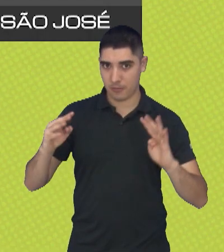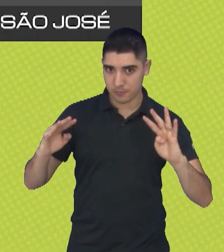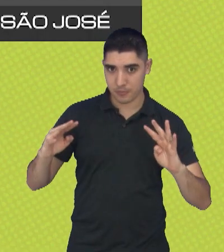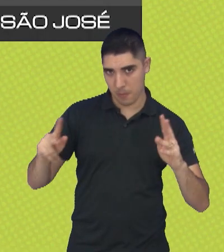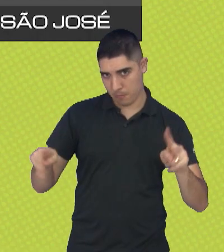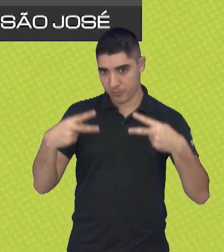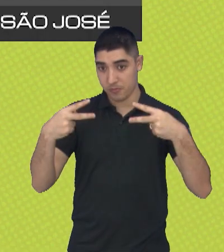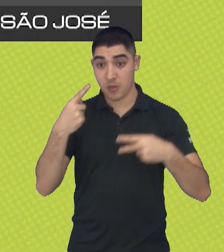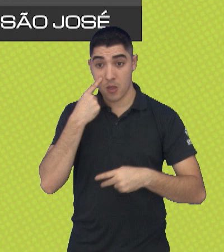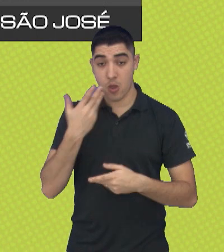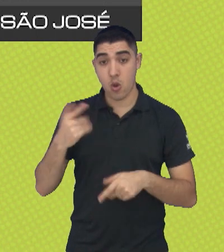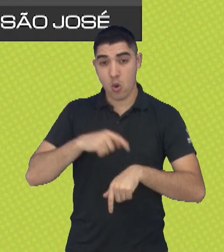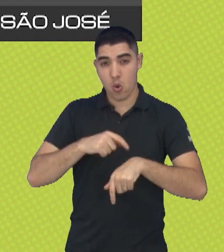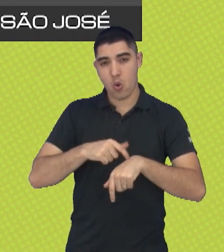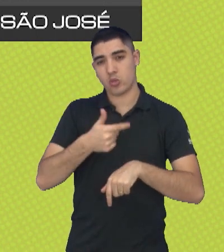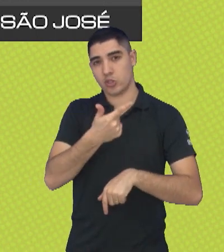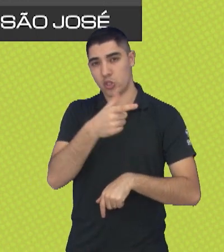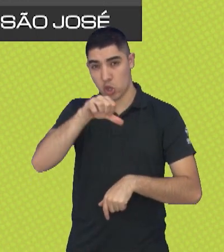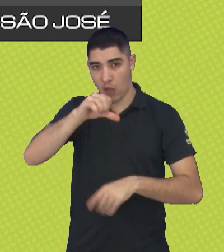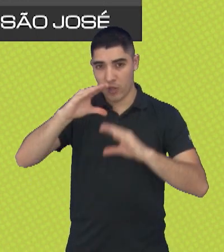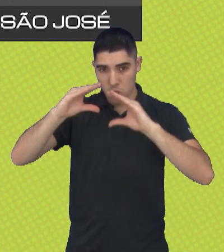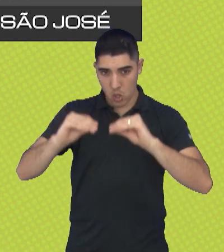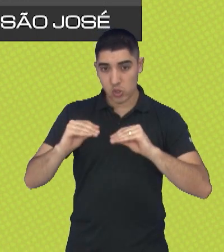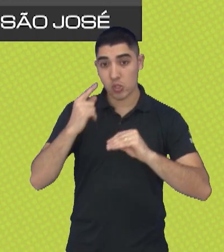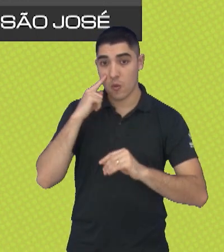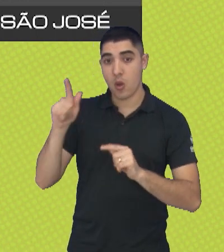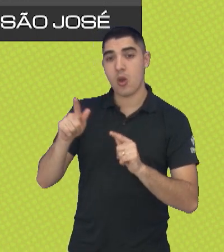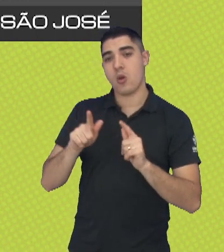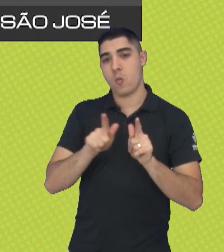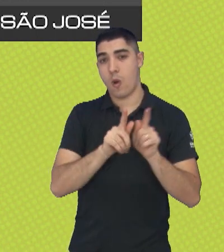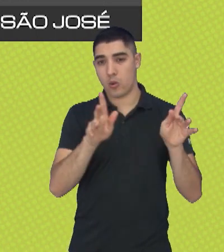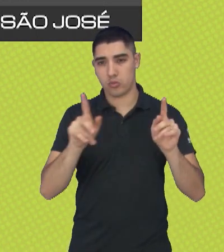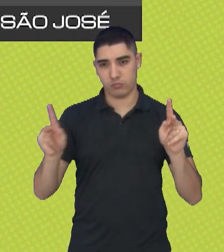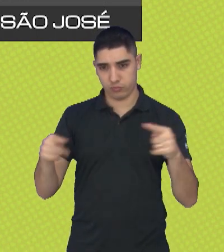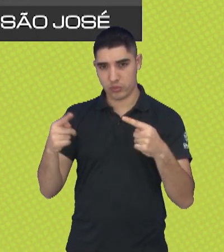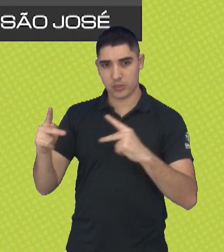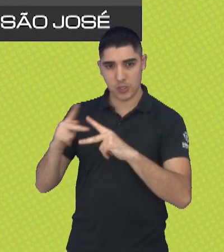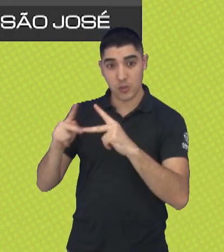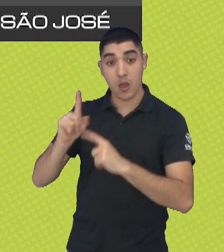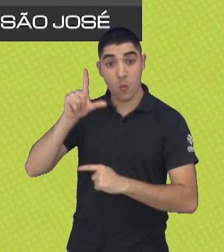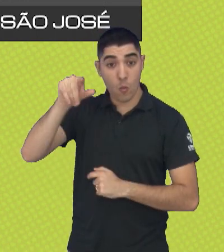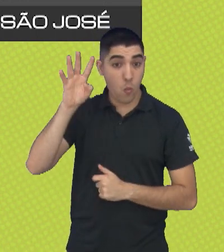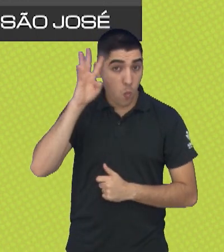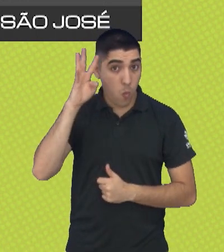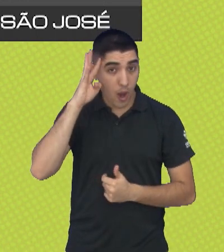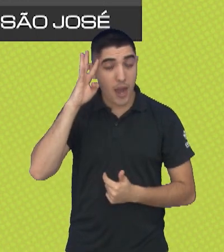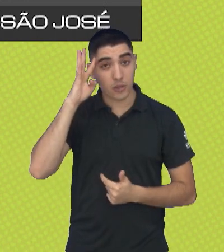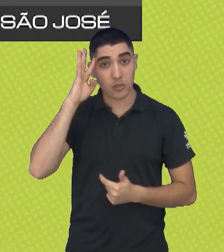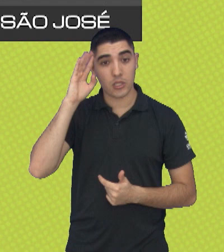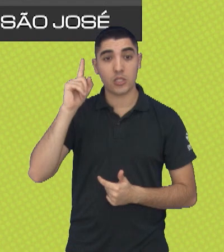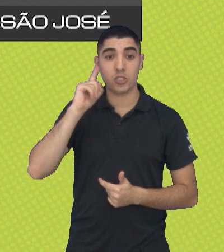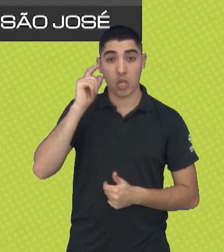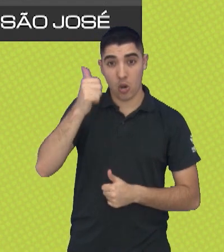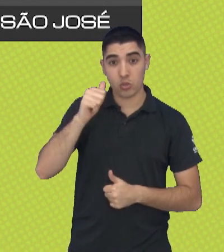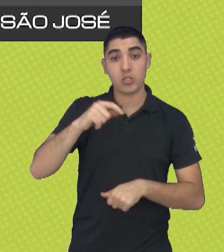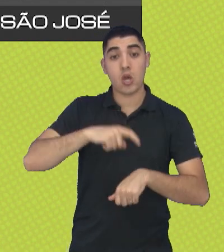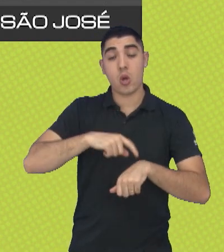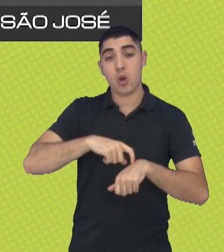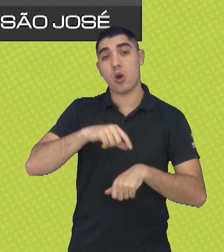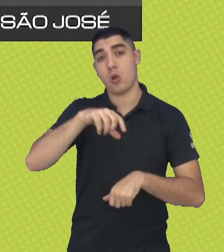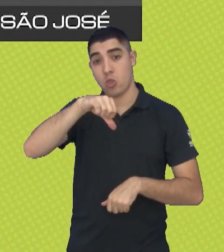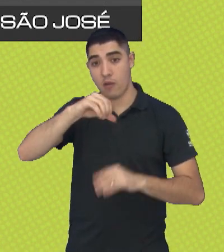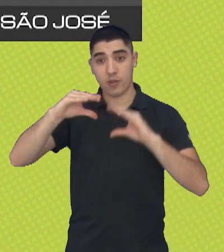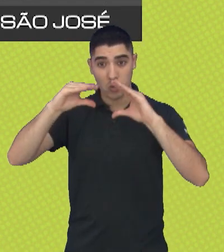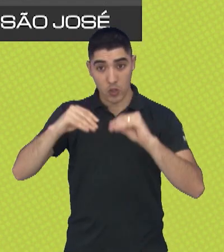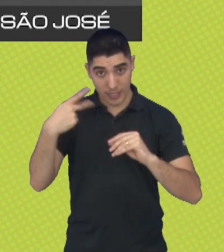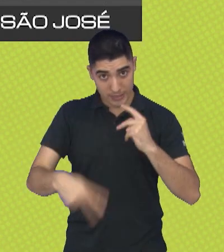21 horas, lá no ginásio Ponte Grande, Guarulhos e Farmacon de Vôlei São José. Próxima quarta quarta-feira, dia 11, 21 horas, aqui em São